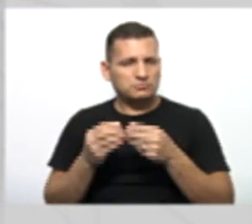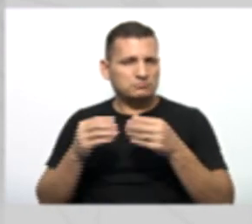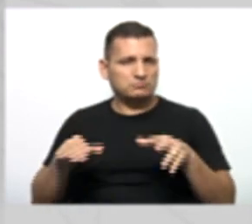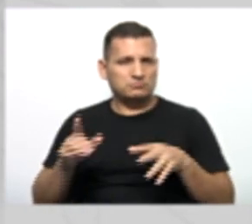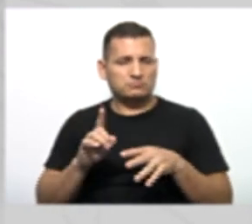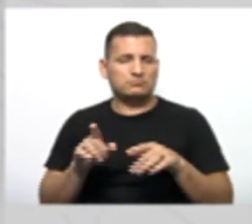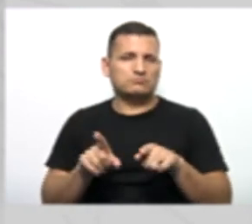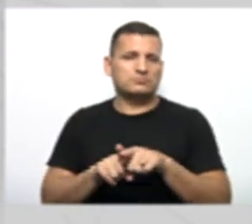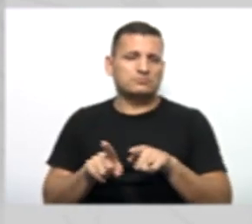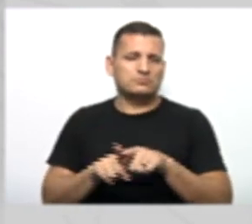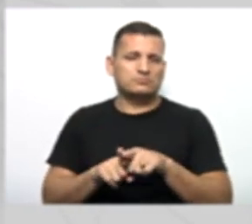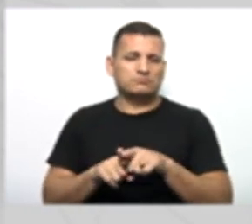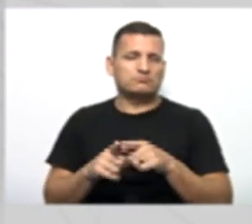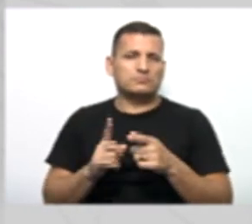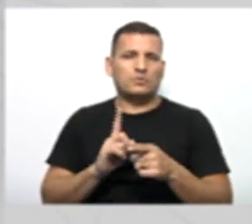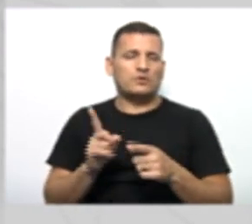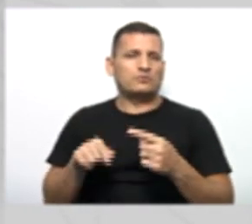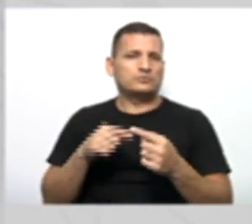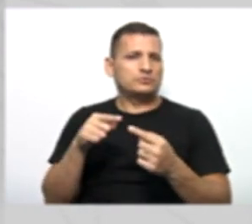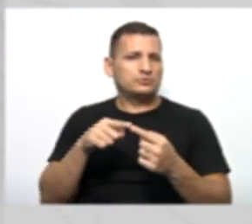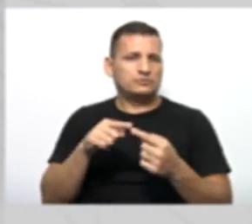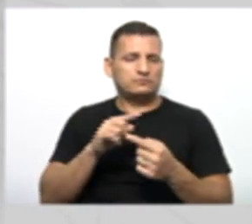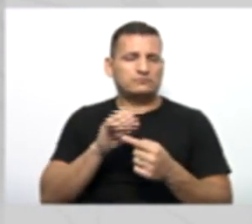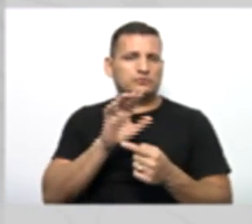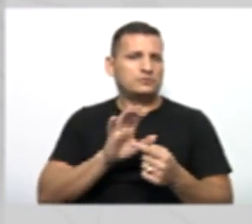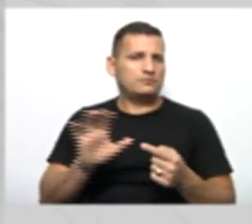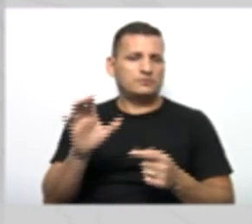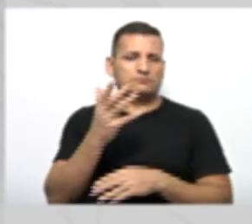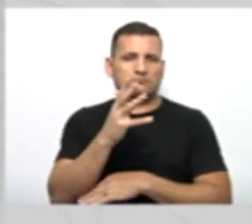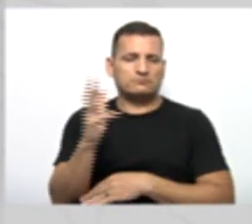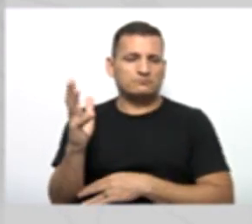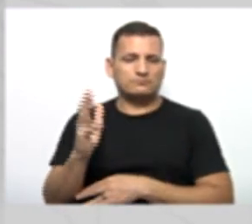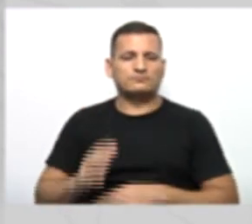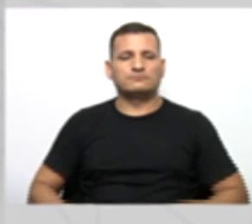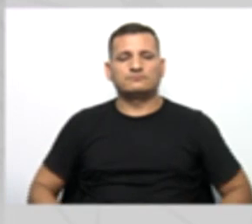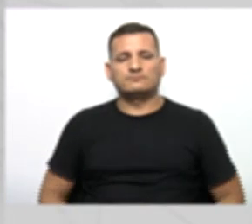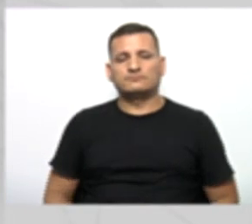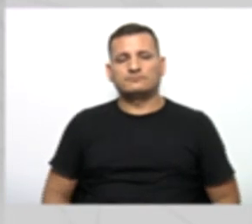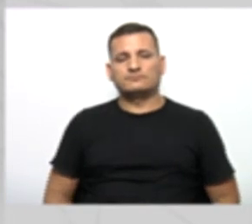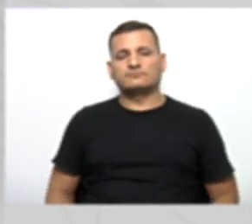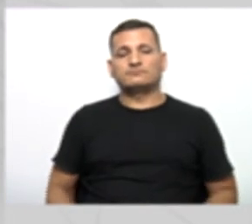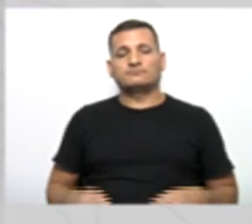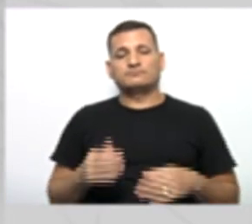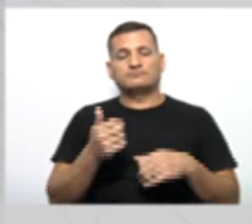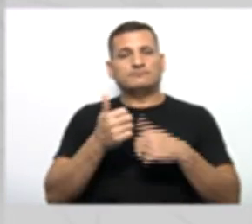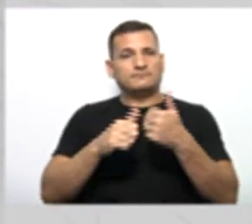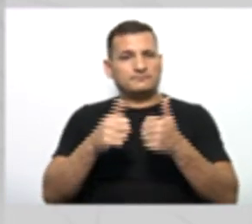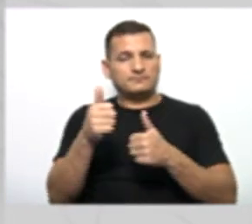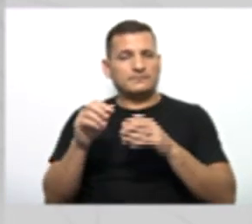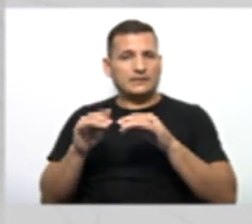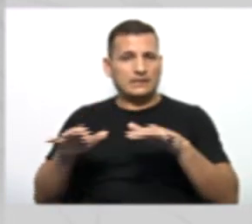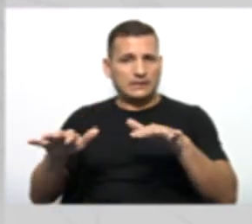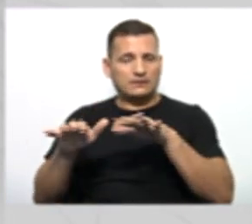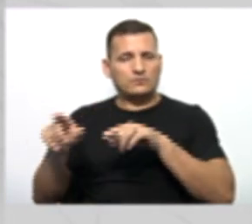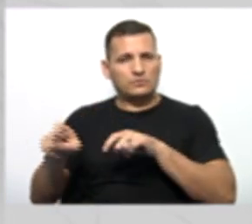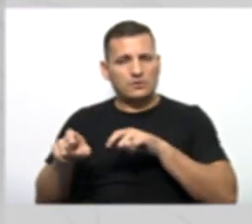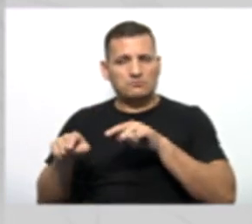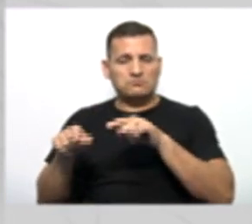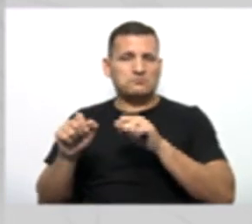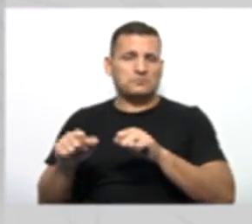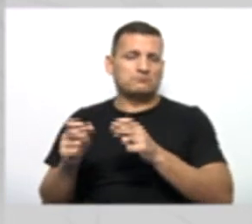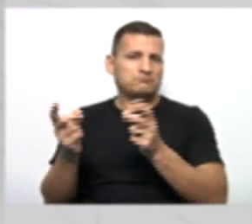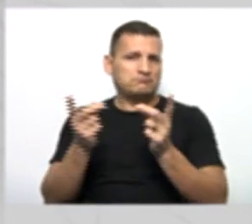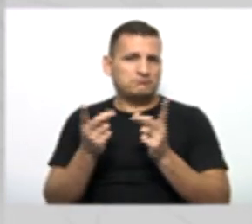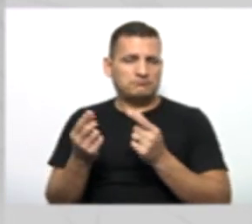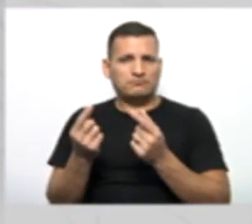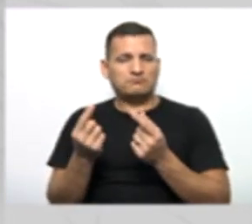muito menos é um objetivo do zoneamento ambiental. Avaliar as propriedades rurais para que possam ser comercializadas por um